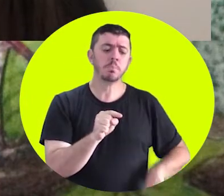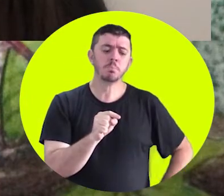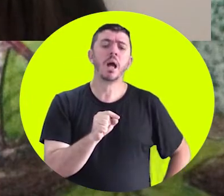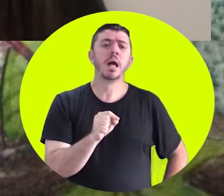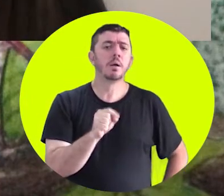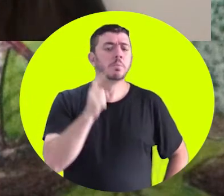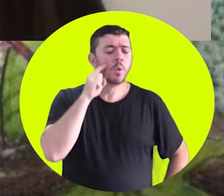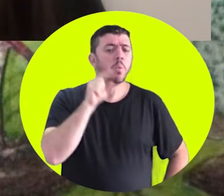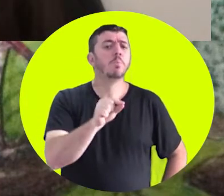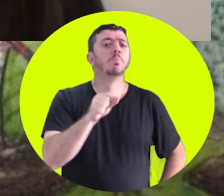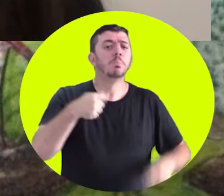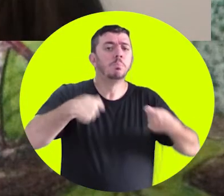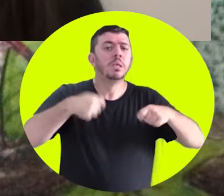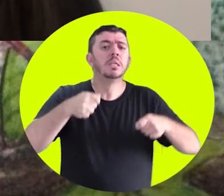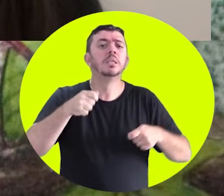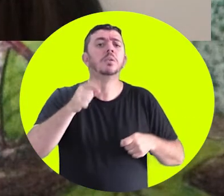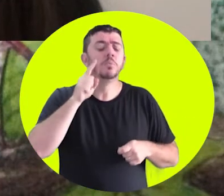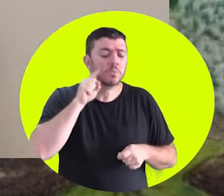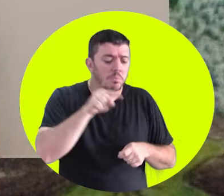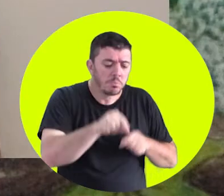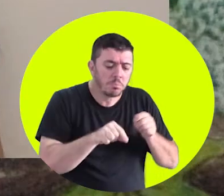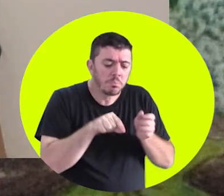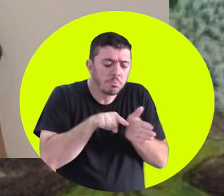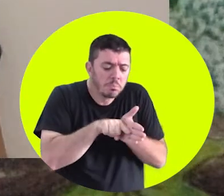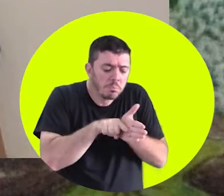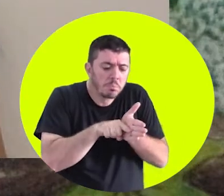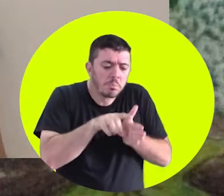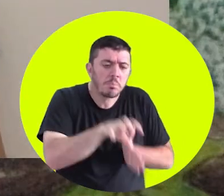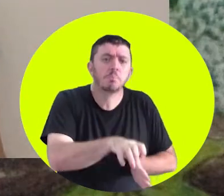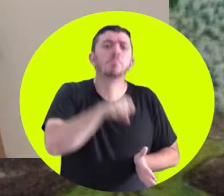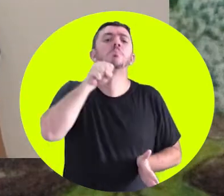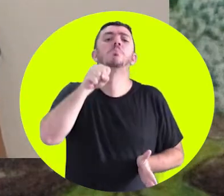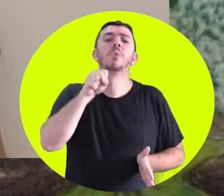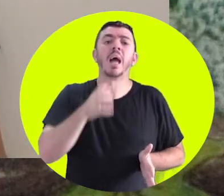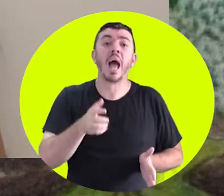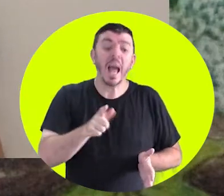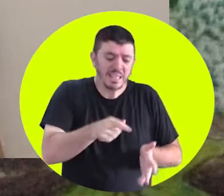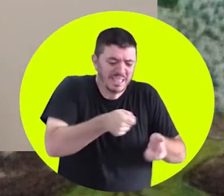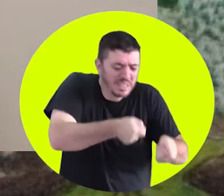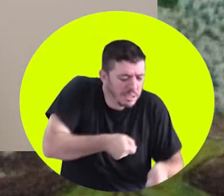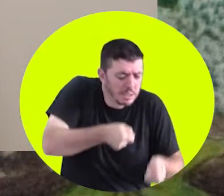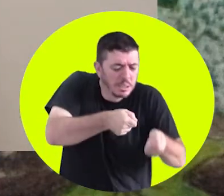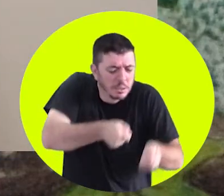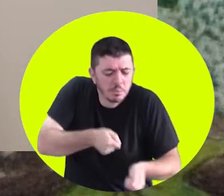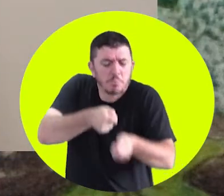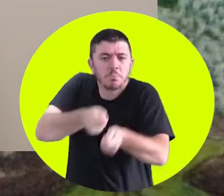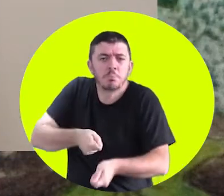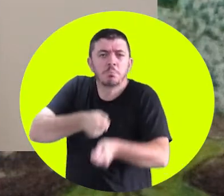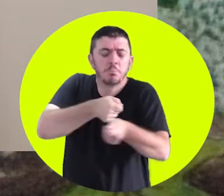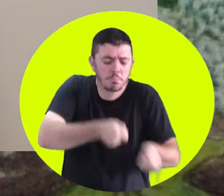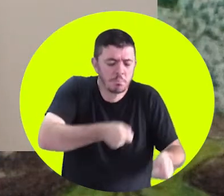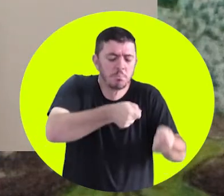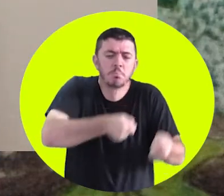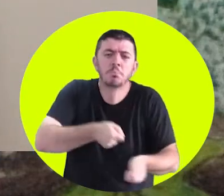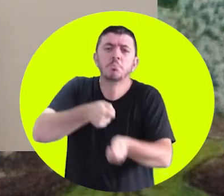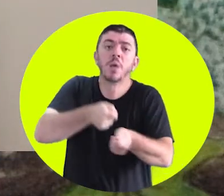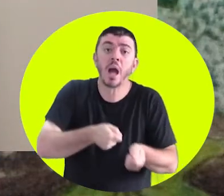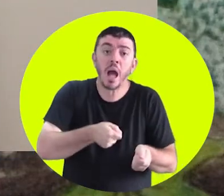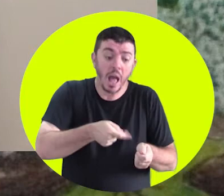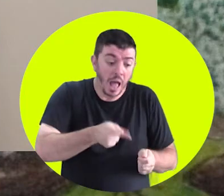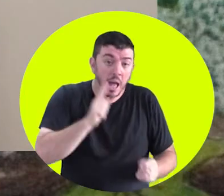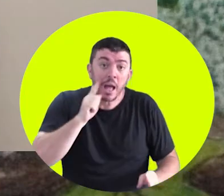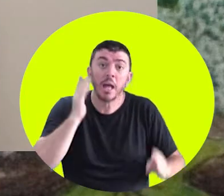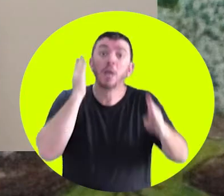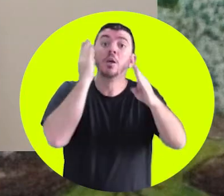hora de descobrir que folhas eram aquelas. E então resolveu cavucar a terra. A mãe de Mani descobriu uma